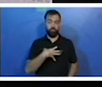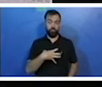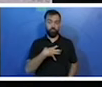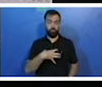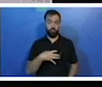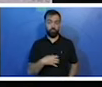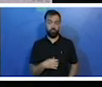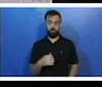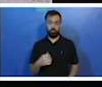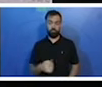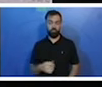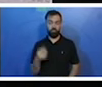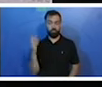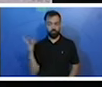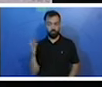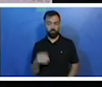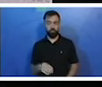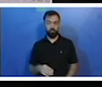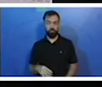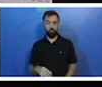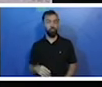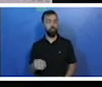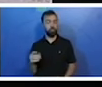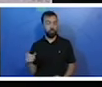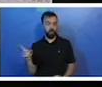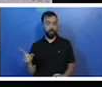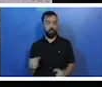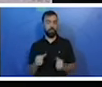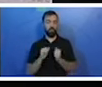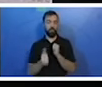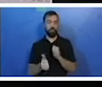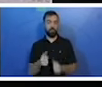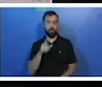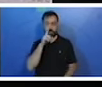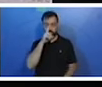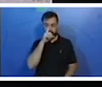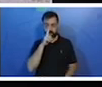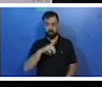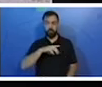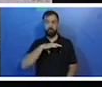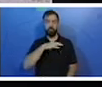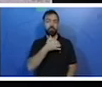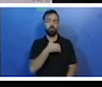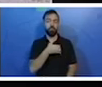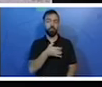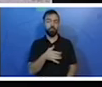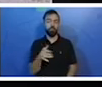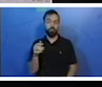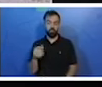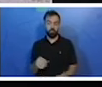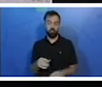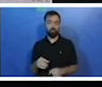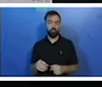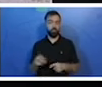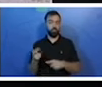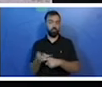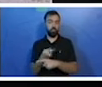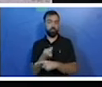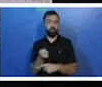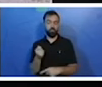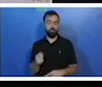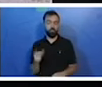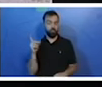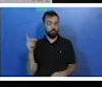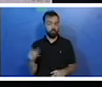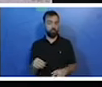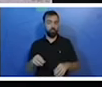Já em alguns esportes radicais, há vencedor ou perdedor, sendo realizadas de formas competitivas. Temos aqui uma trilha,